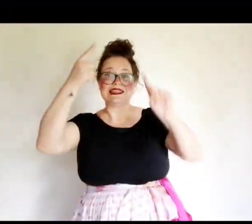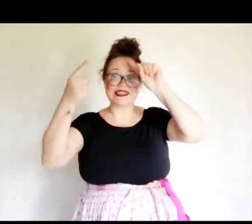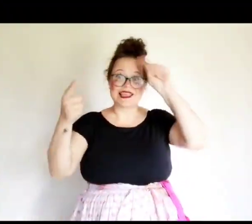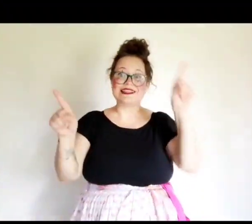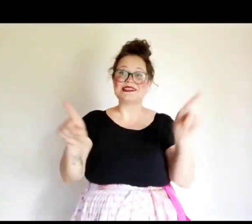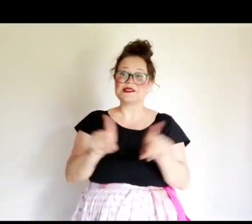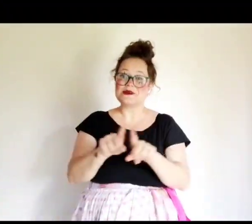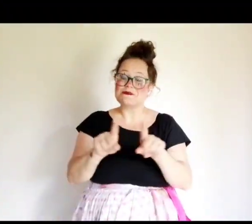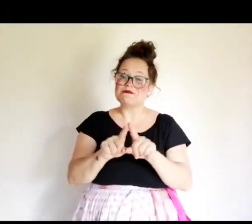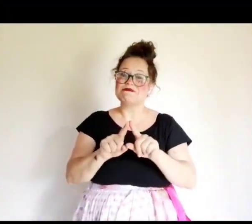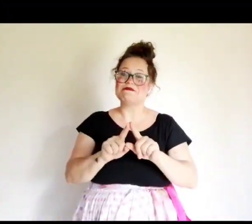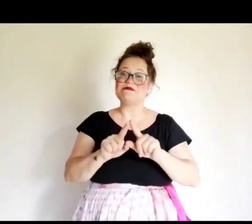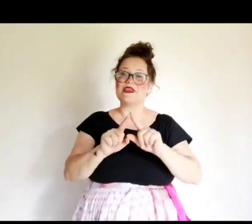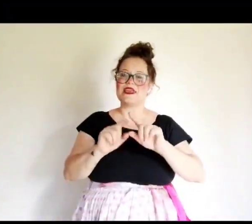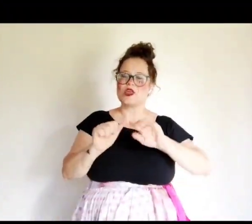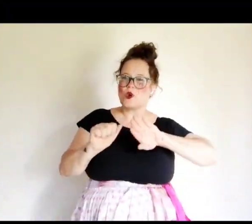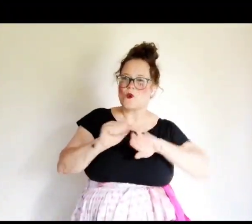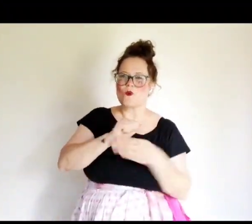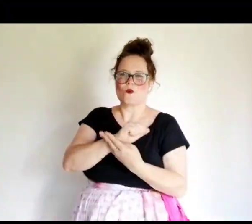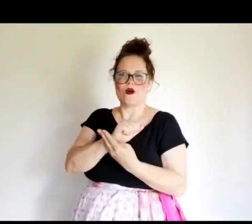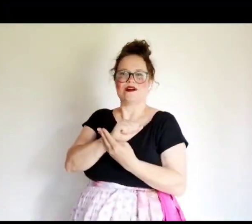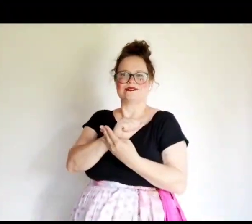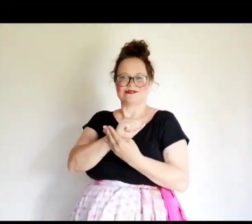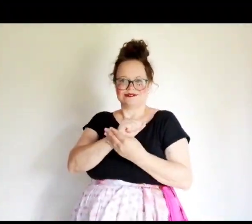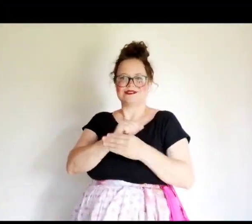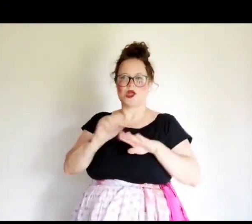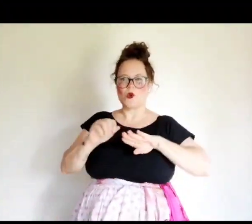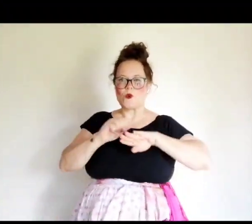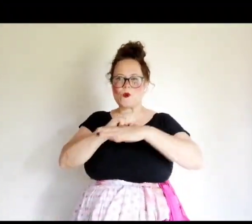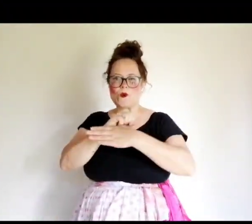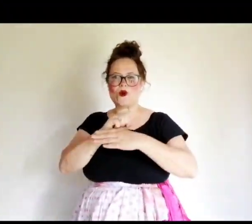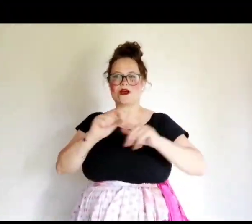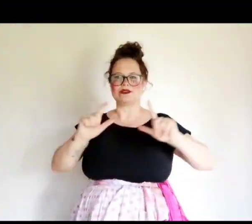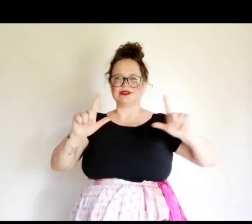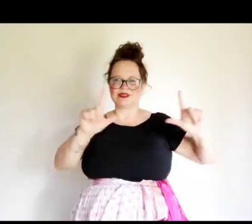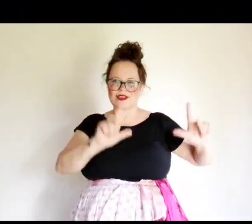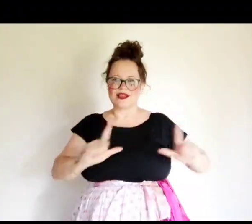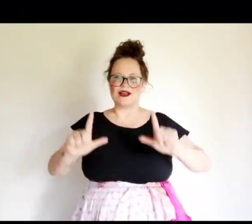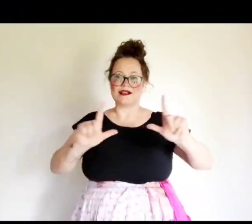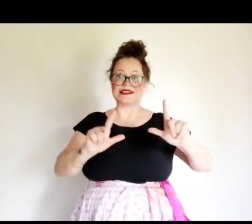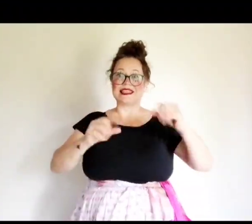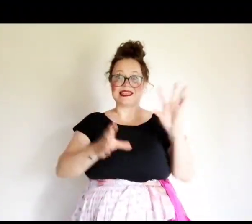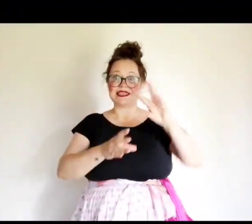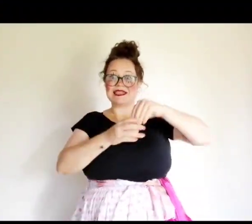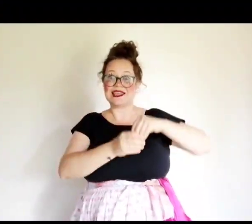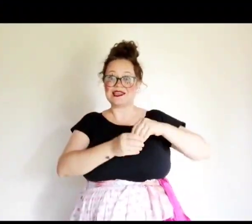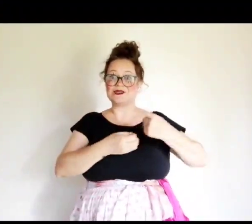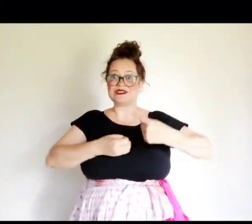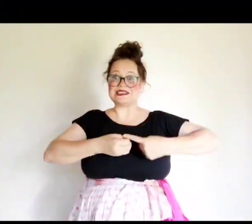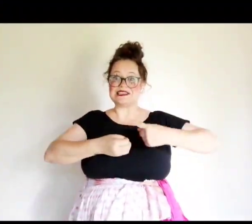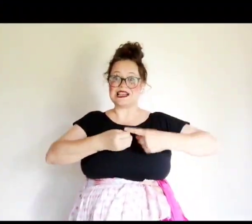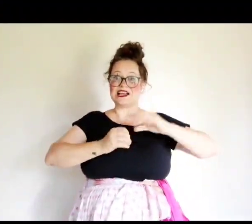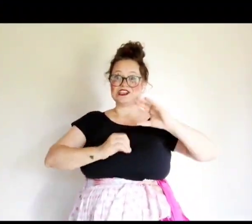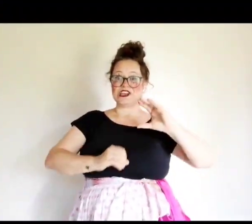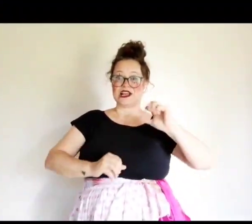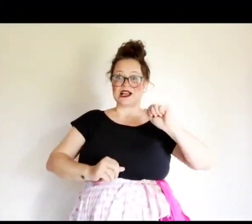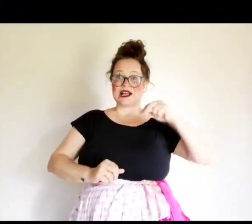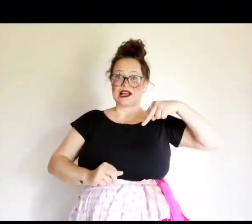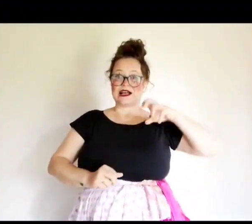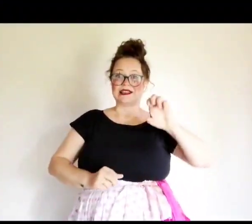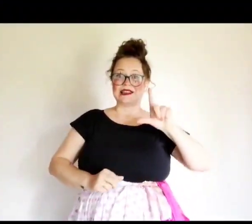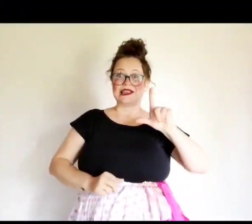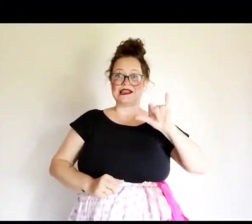gente fizesse um registro dessa persona nas paisagens de Canelinha,